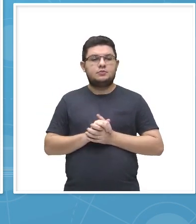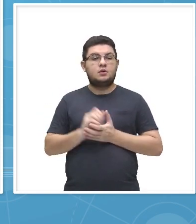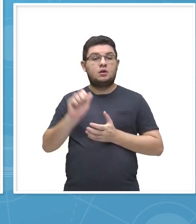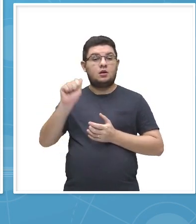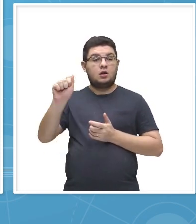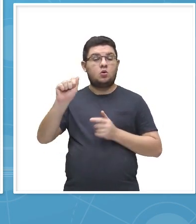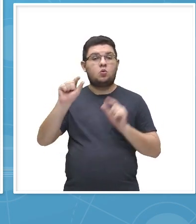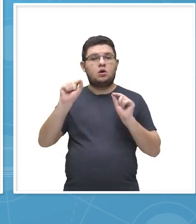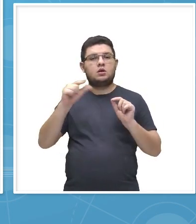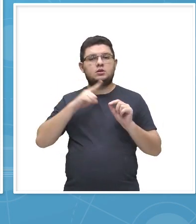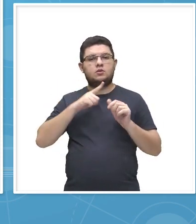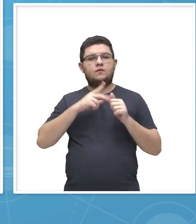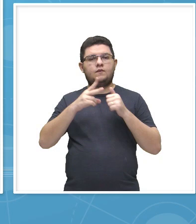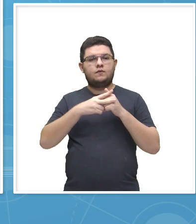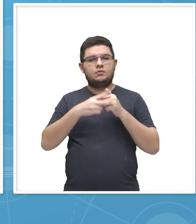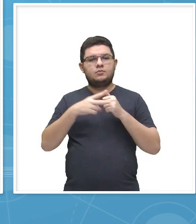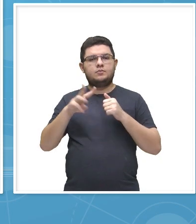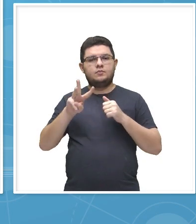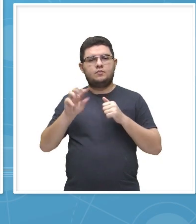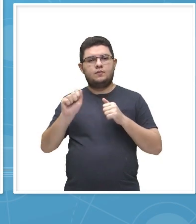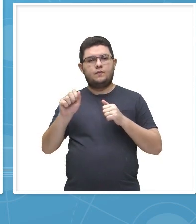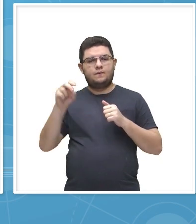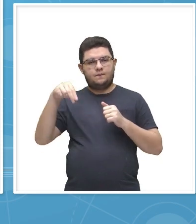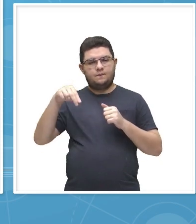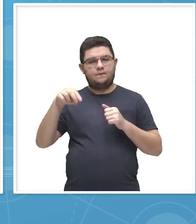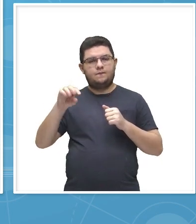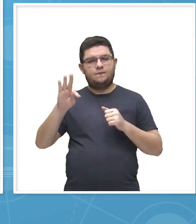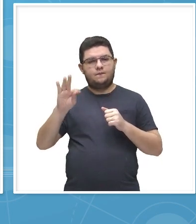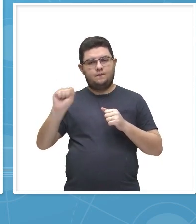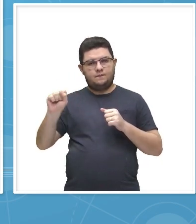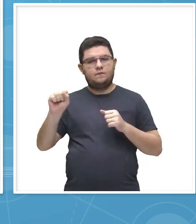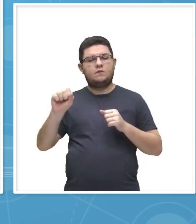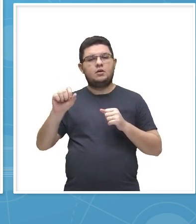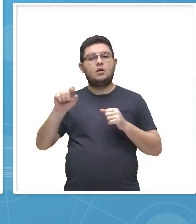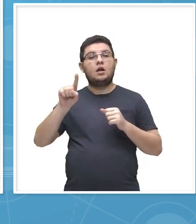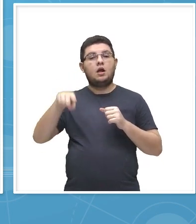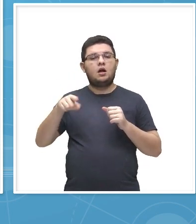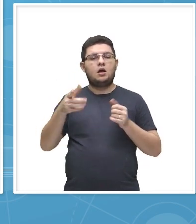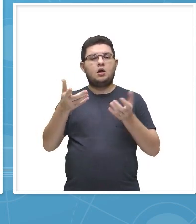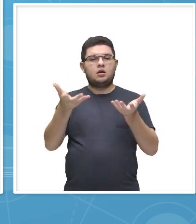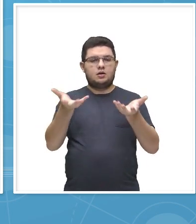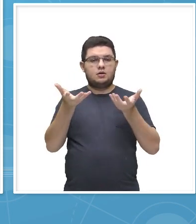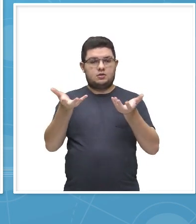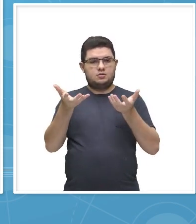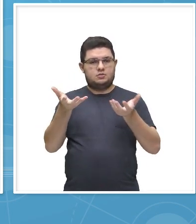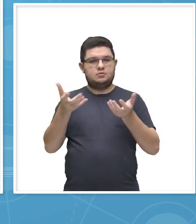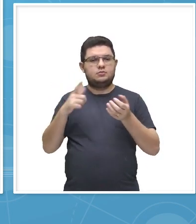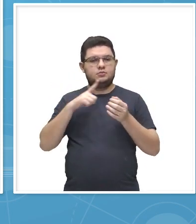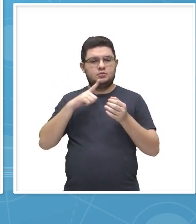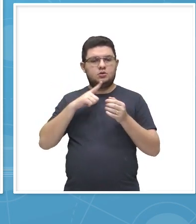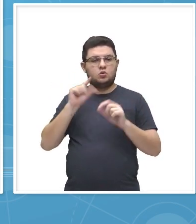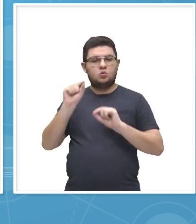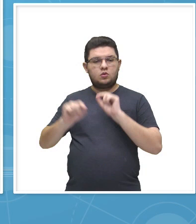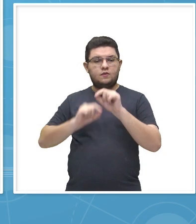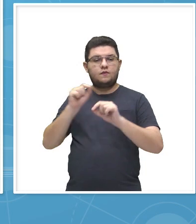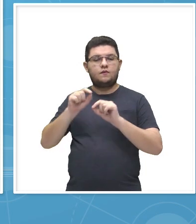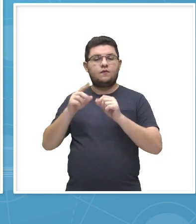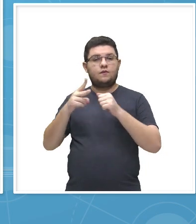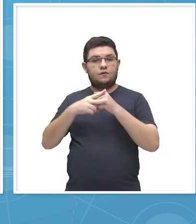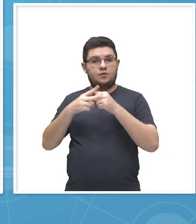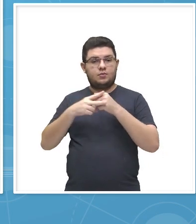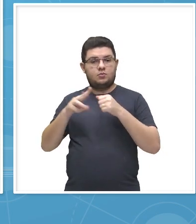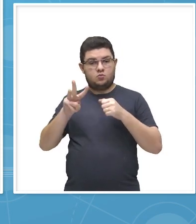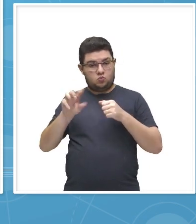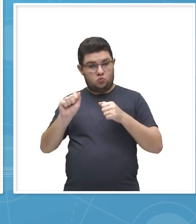verbo querer ele quer mais café muito bem aqui ó o antes eu tenho meu verbo antes o